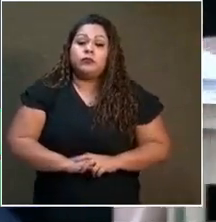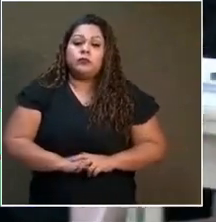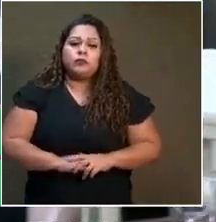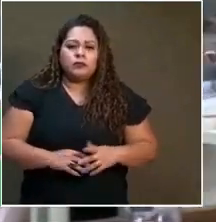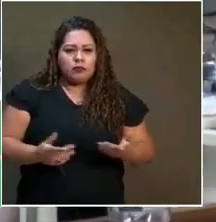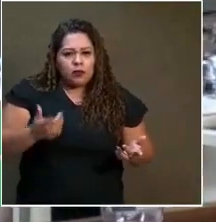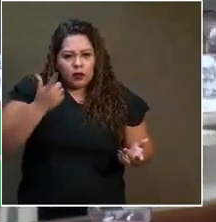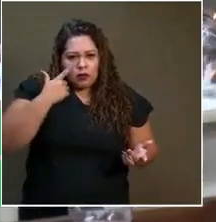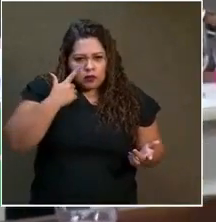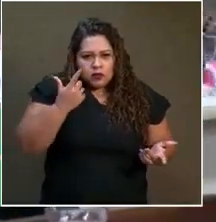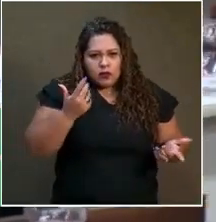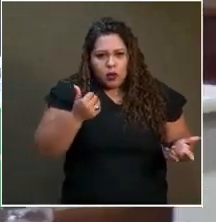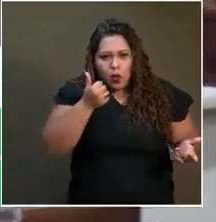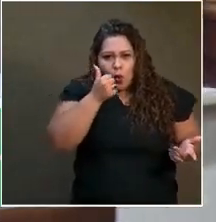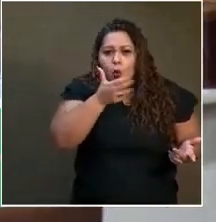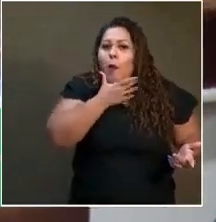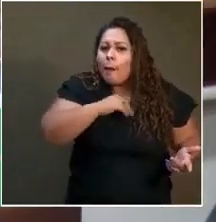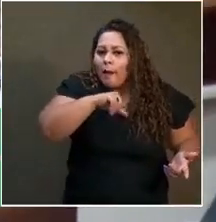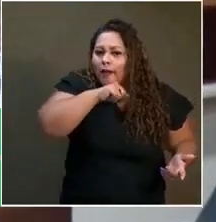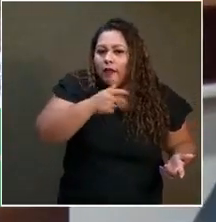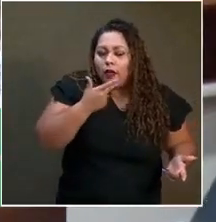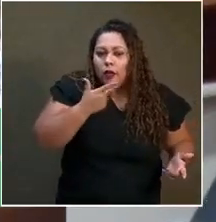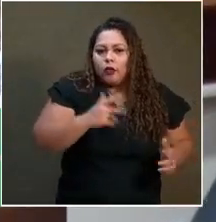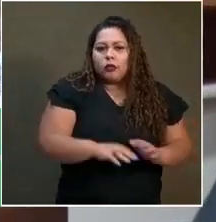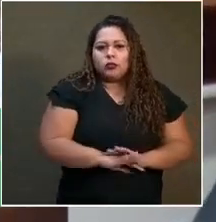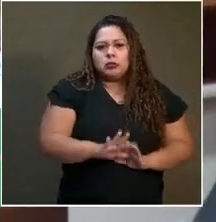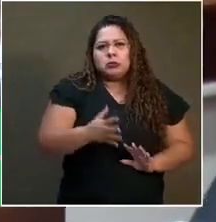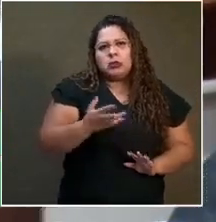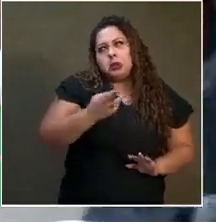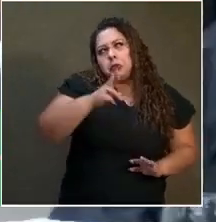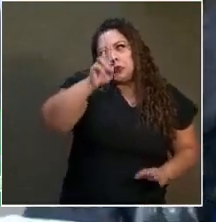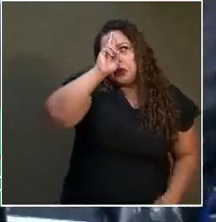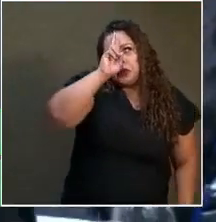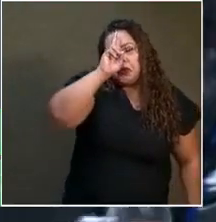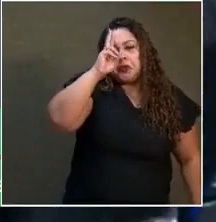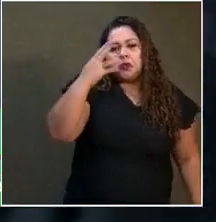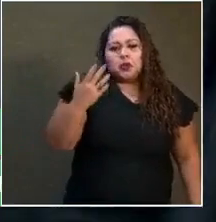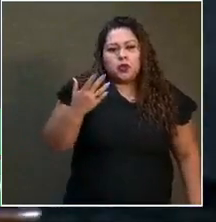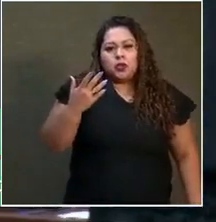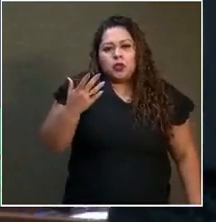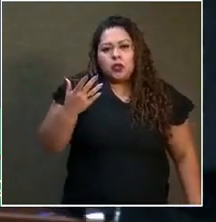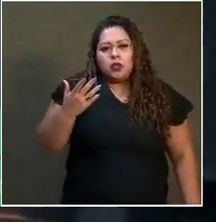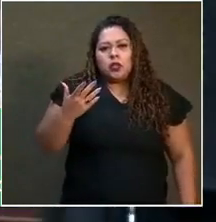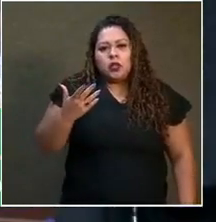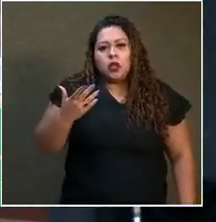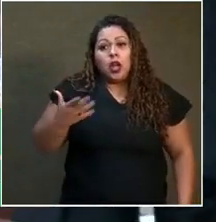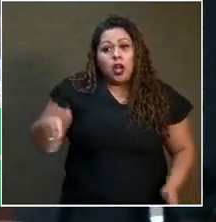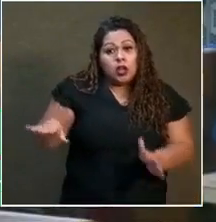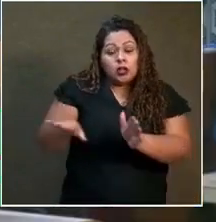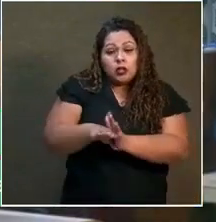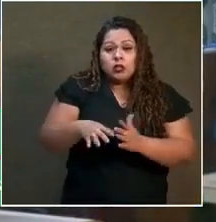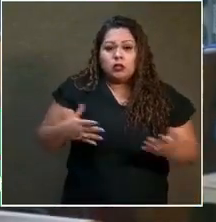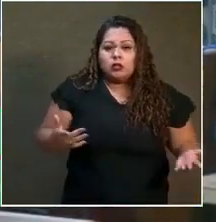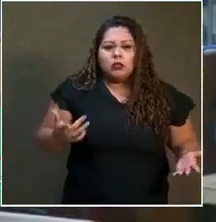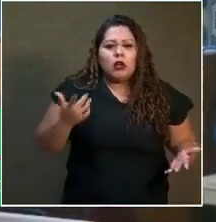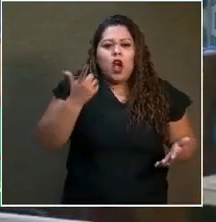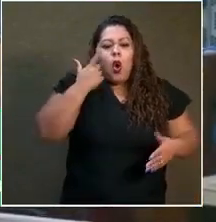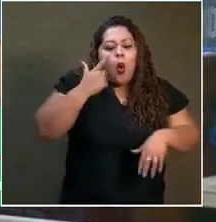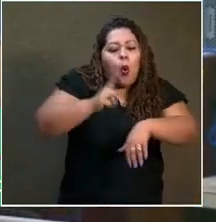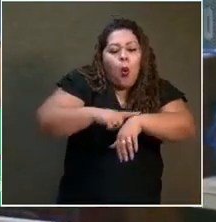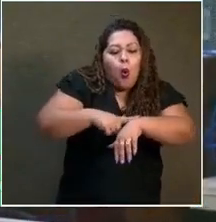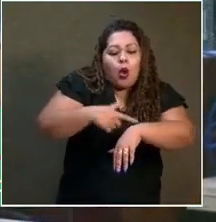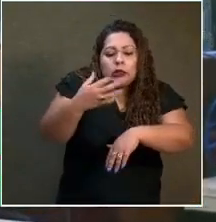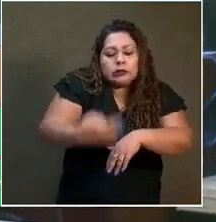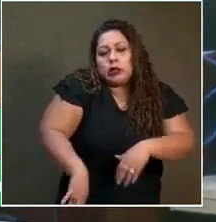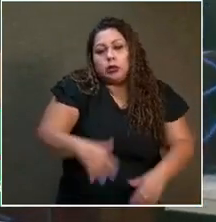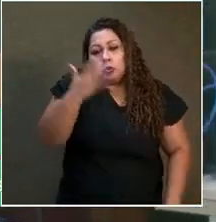Vocês viram o que o pai falou? Que por volta de 12h30, elas chegaram por volta de 12h30, não dá para ver o horário direito,